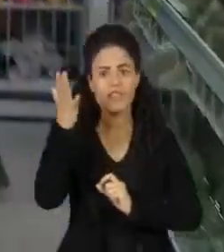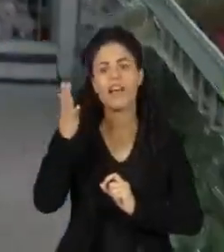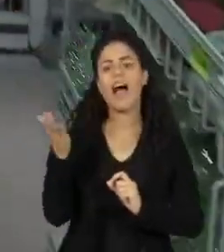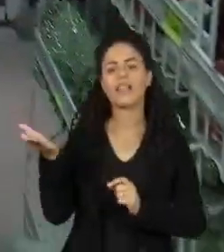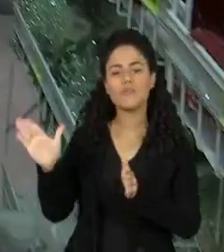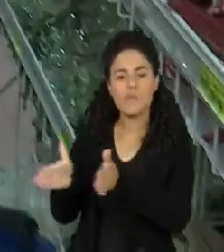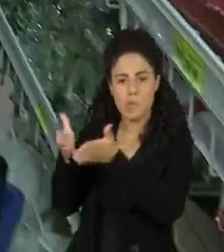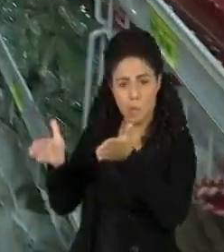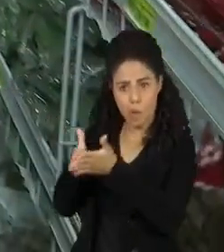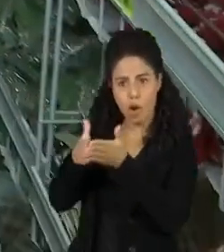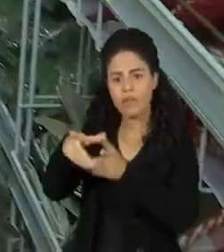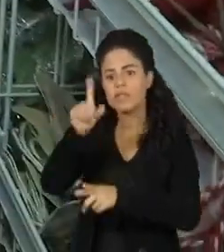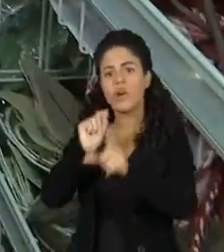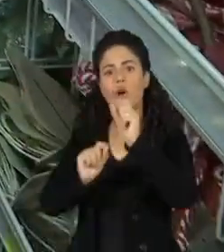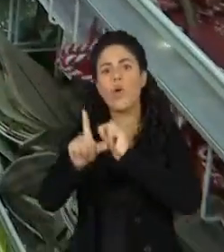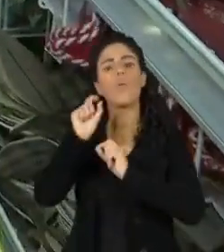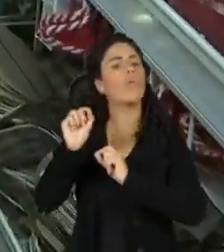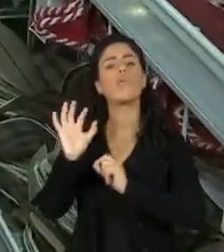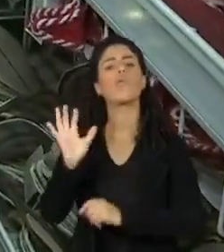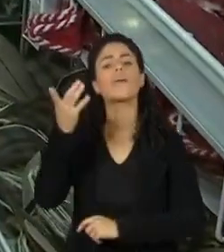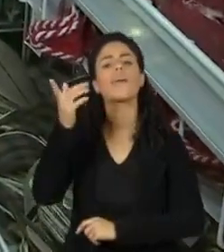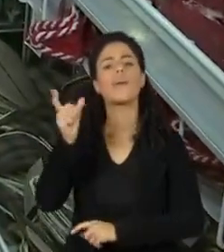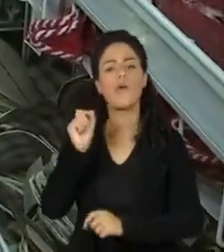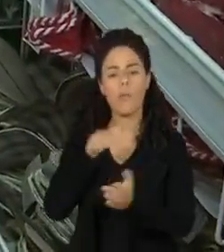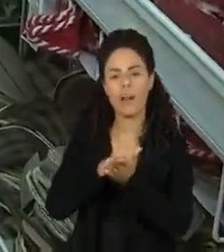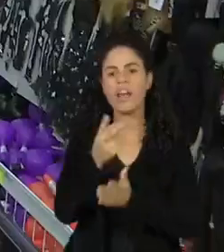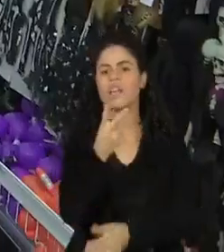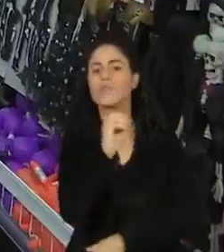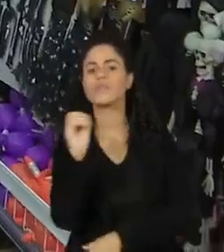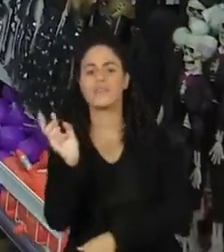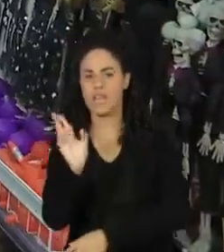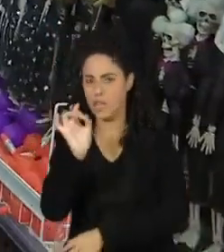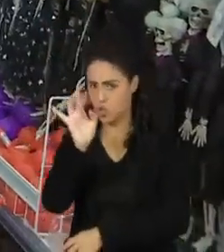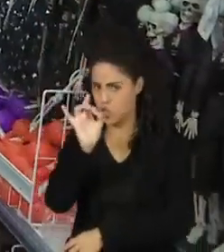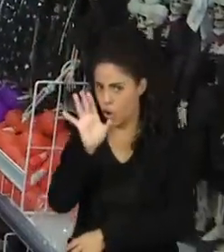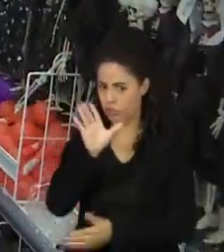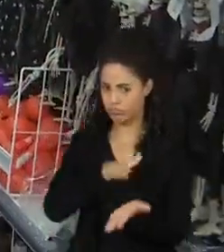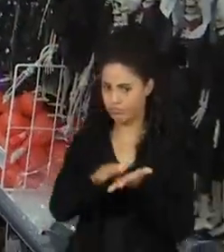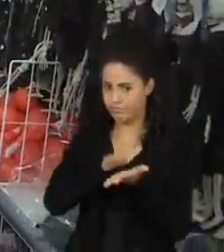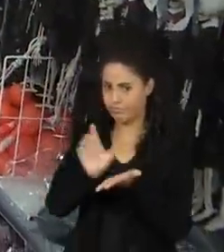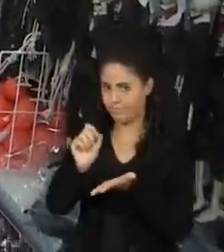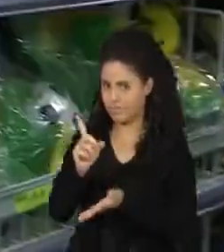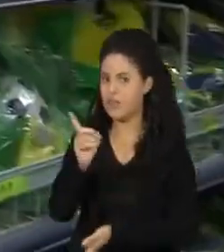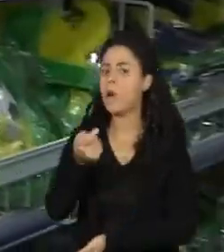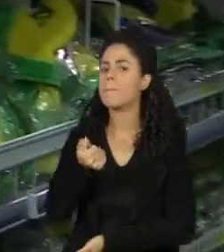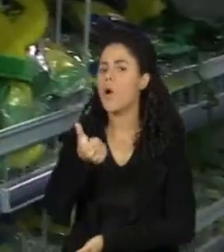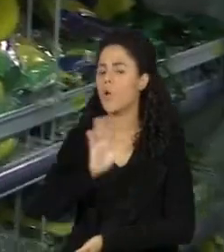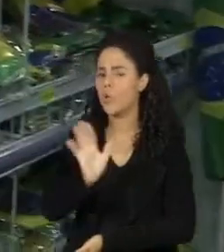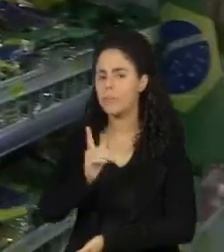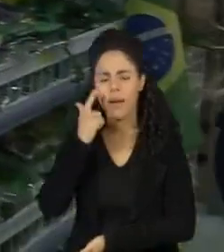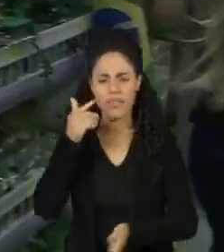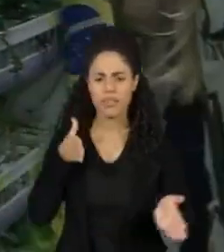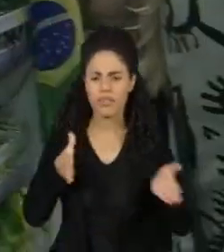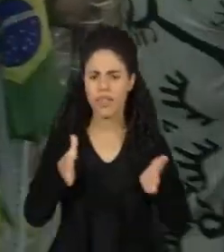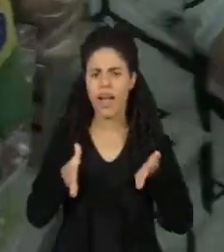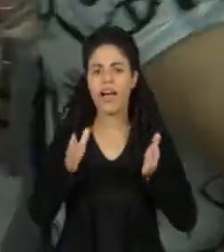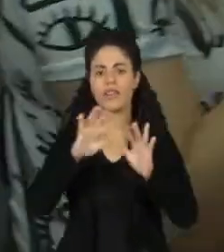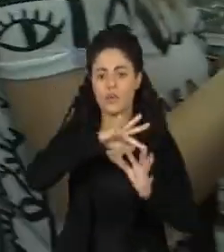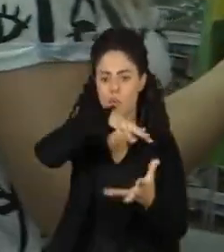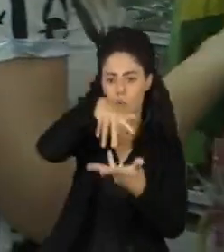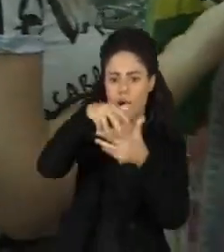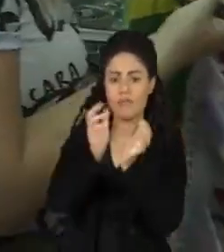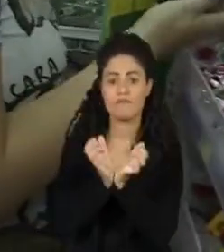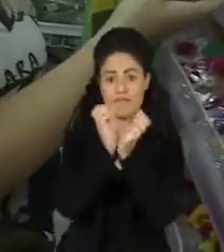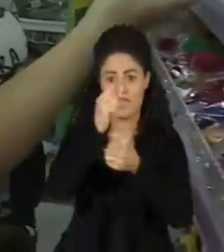classe c pretendem gastar no máximo 200 reais a movimentação conversa em torno da Copa deve se intensificar